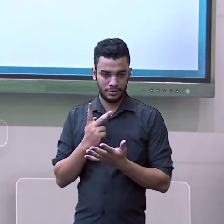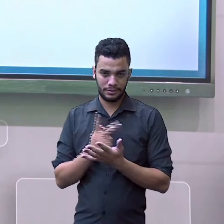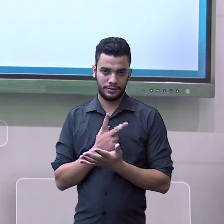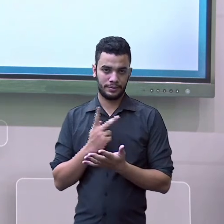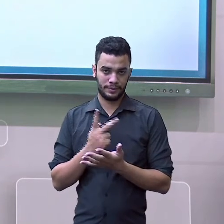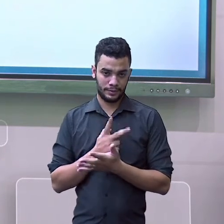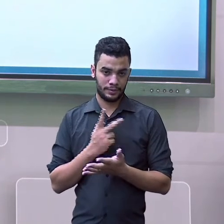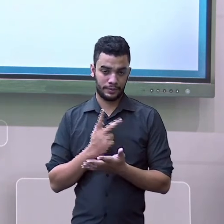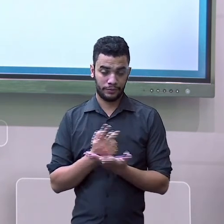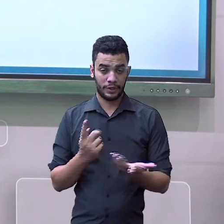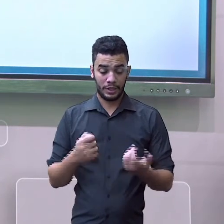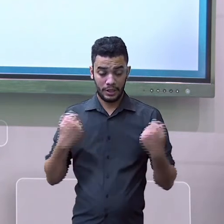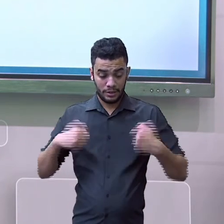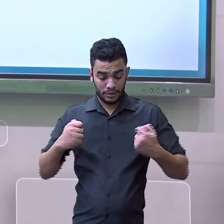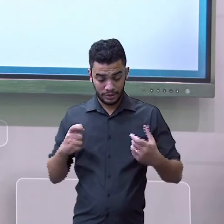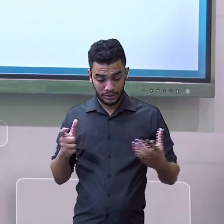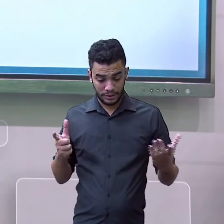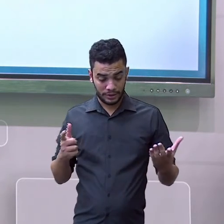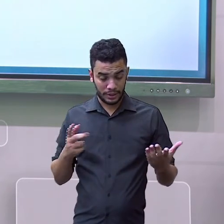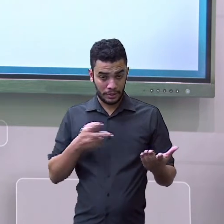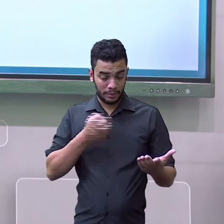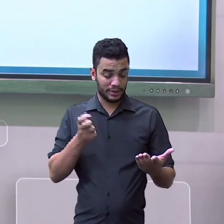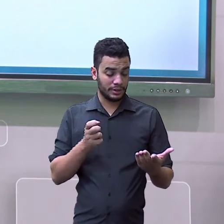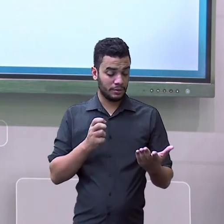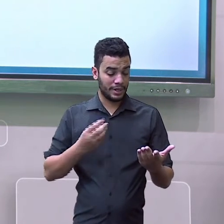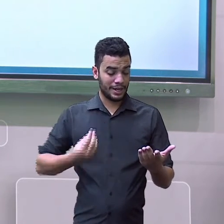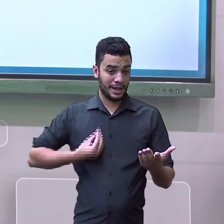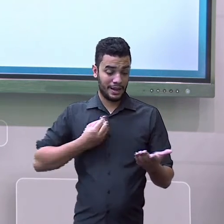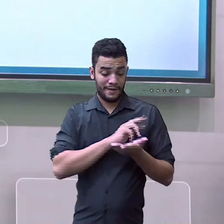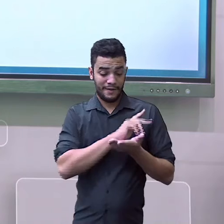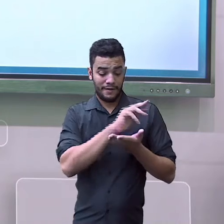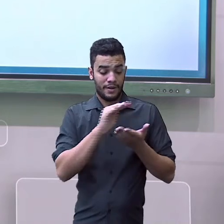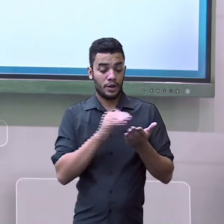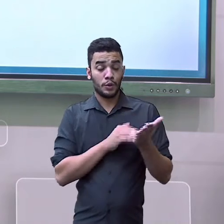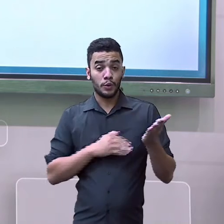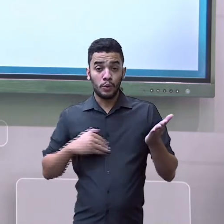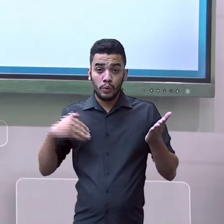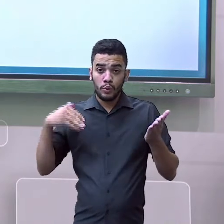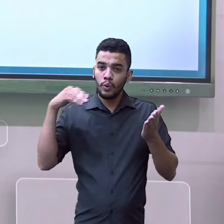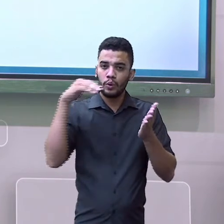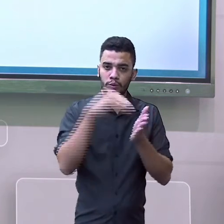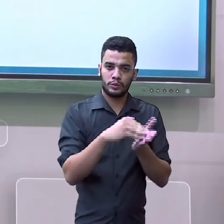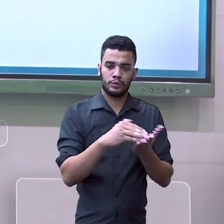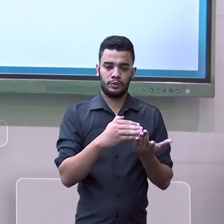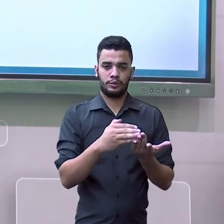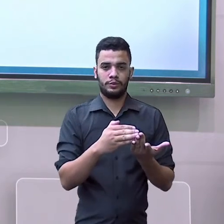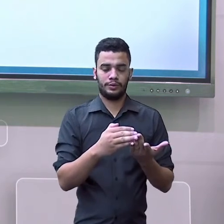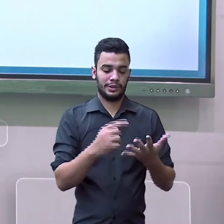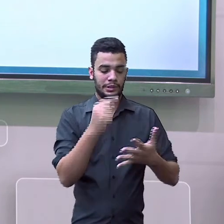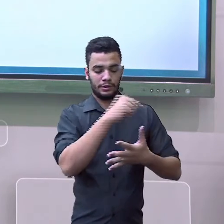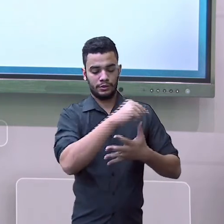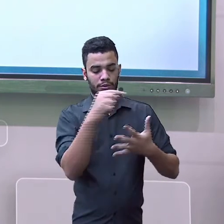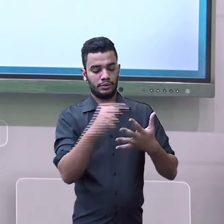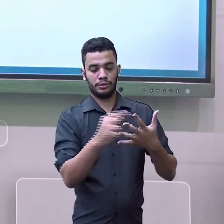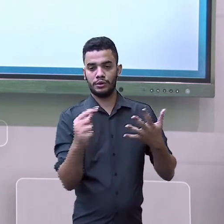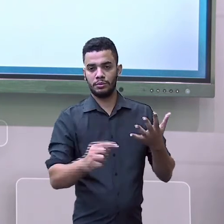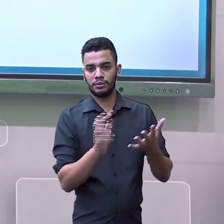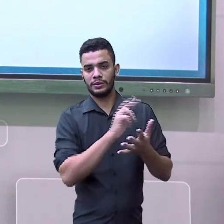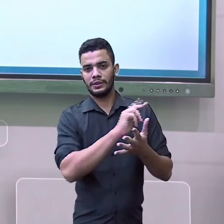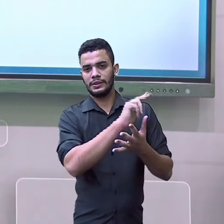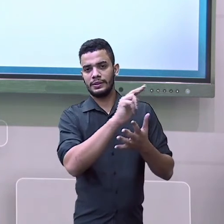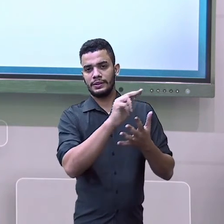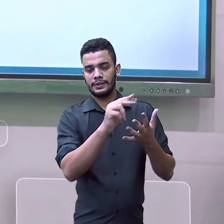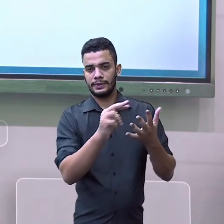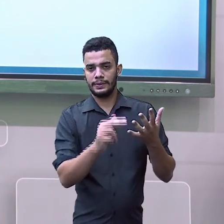que vivemos, e este envolve toda a biodiversidade ou a diversidade de espécies que existe na face